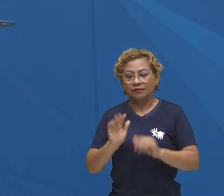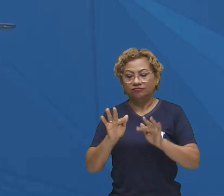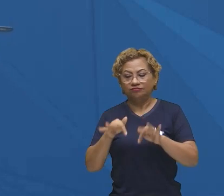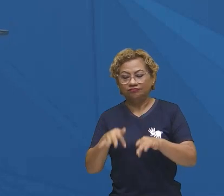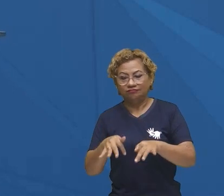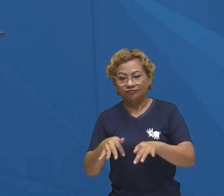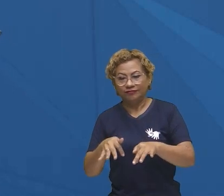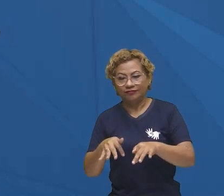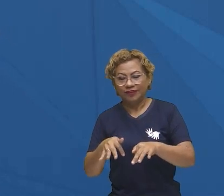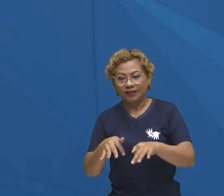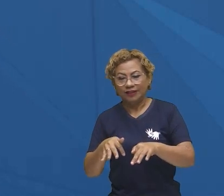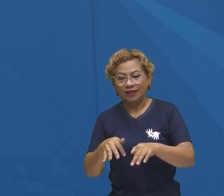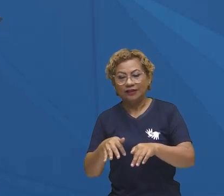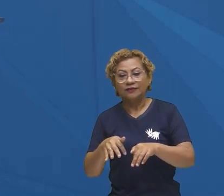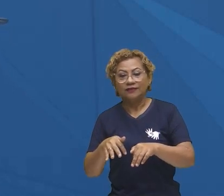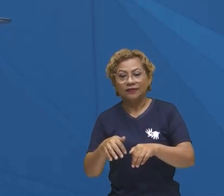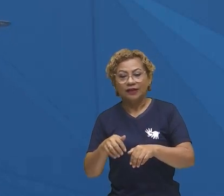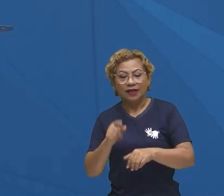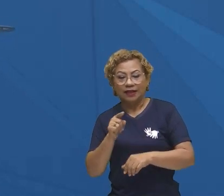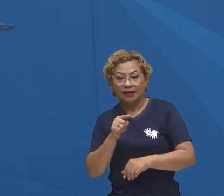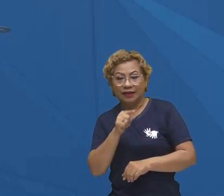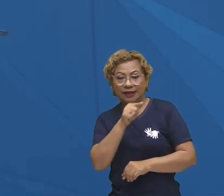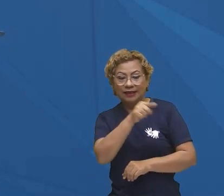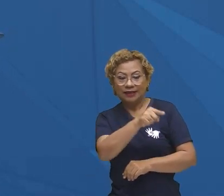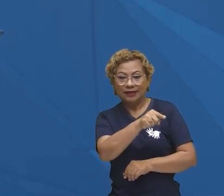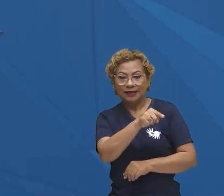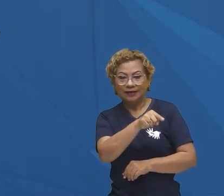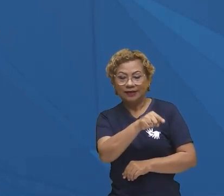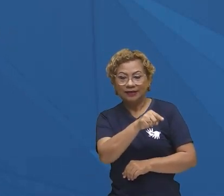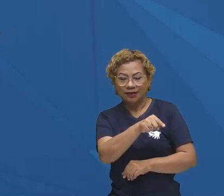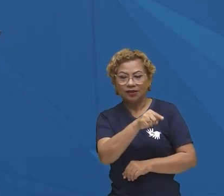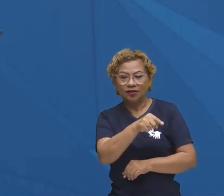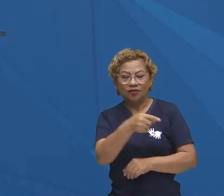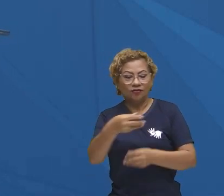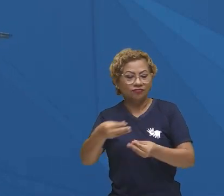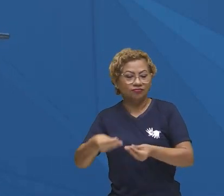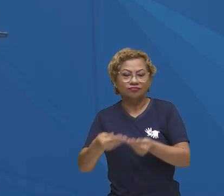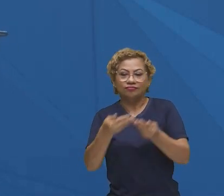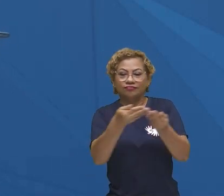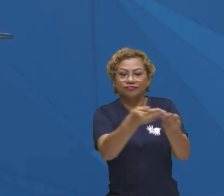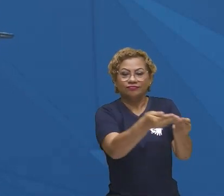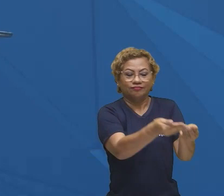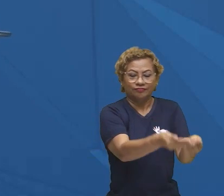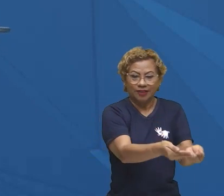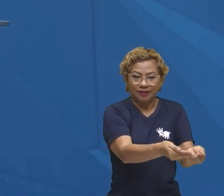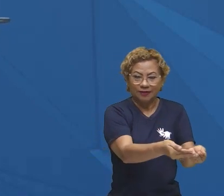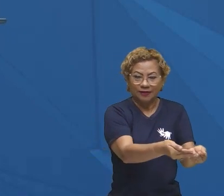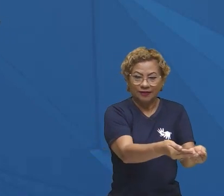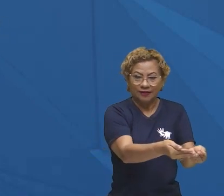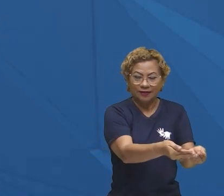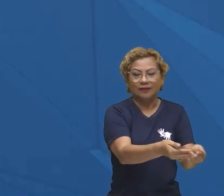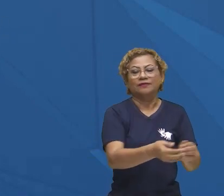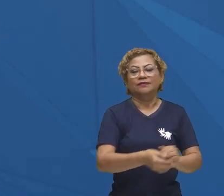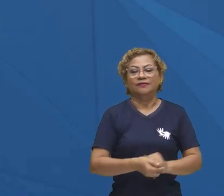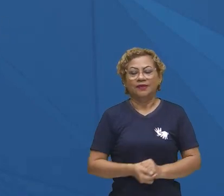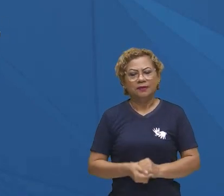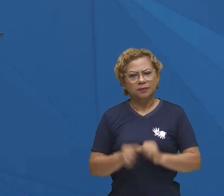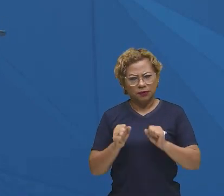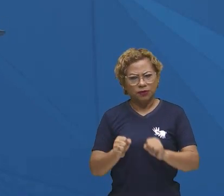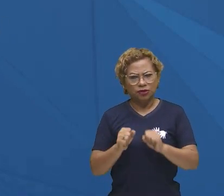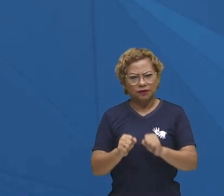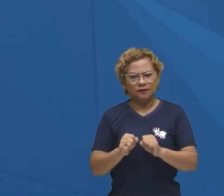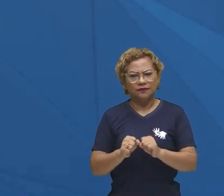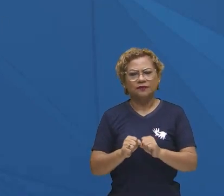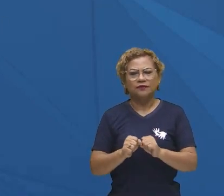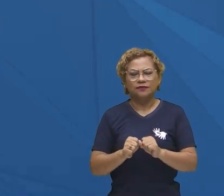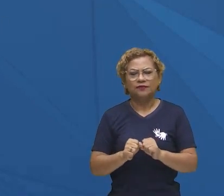no final de semana, na sexta-feira, porque a gente só precisava entregar na segunda, a gente ganhava mais dias. E era muito ruim, porque